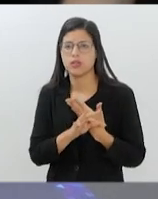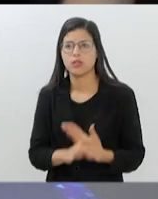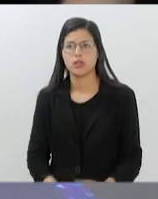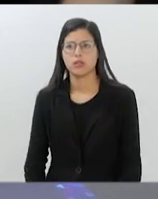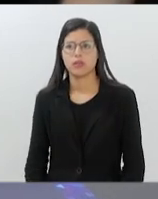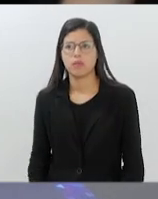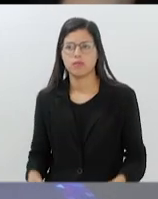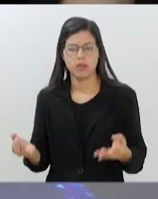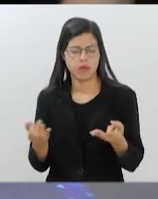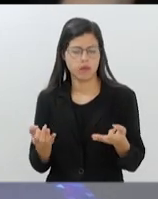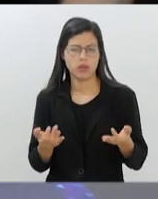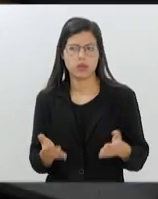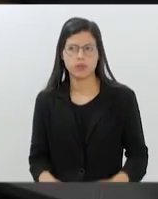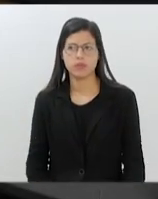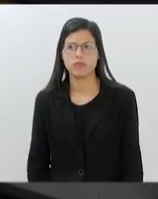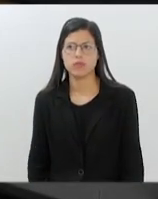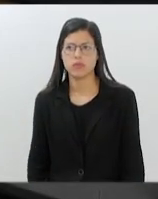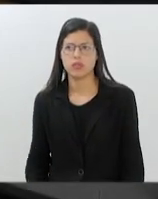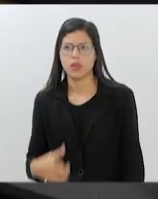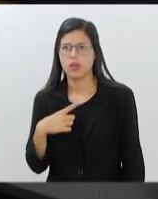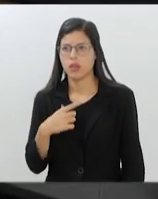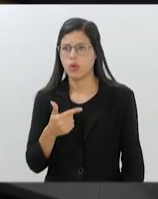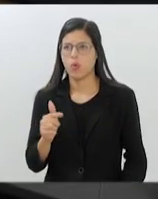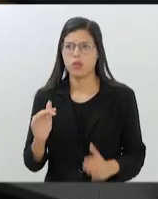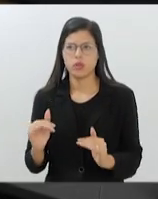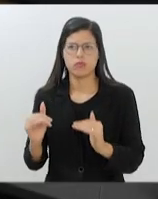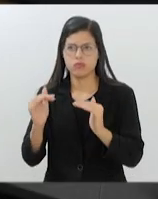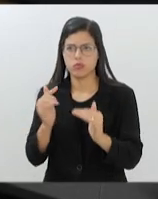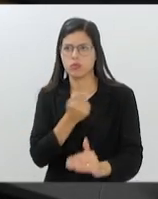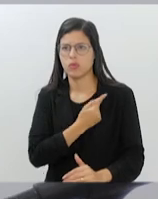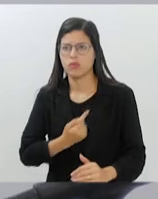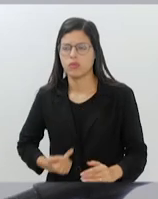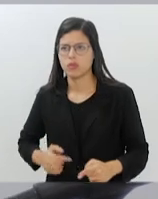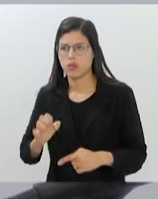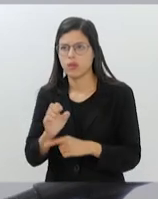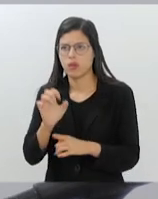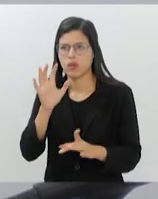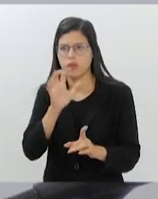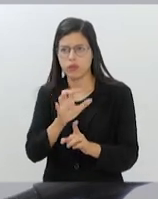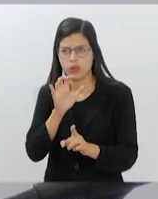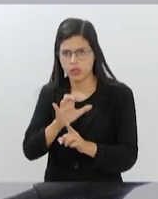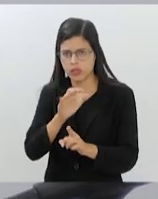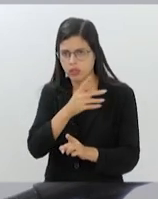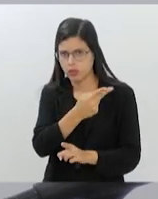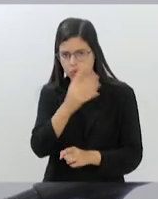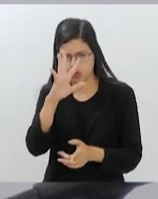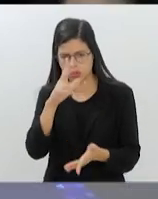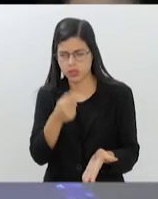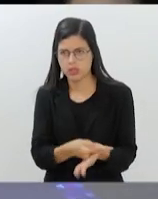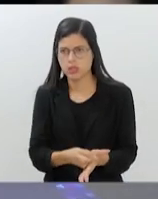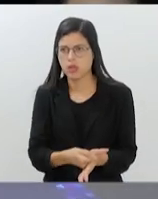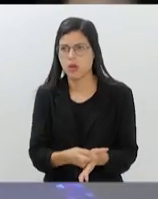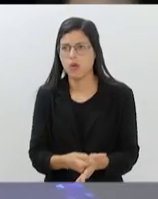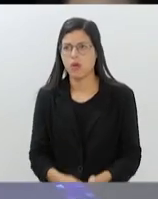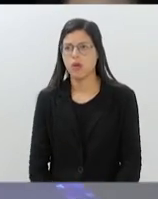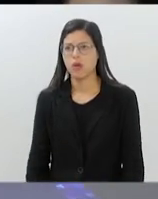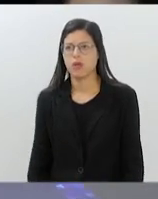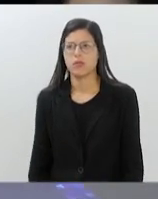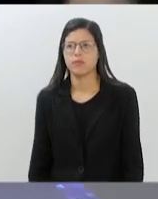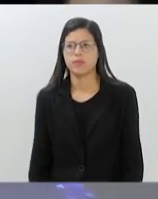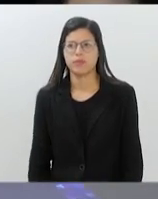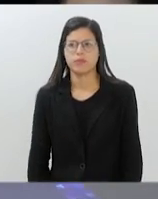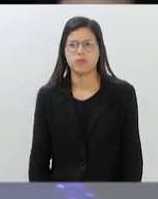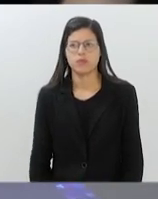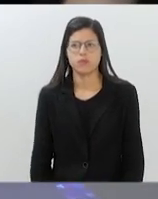perit existe mais alguma autoridade no governo do estado que influencie na sua decisão técnica especificamente sobre processo